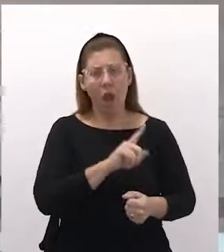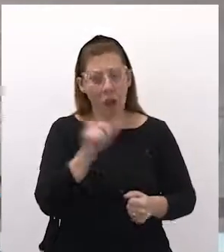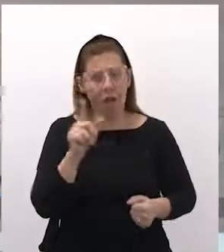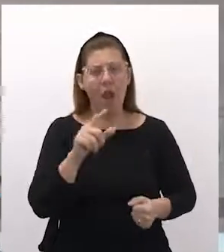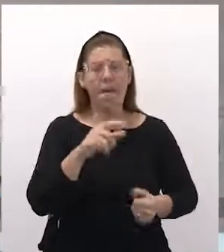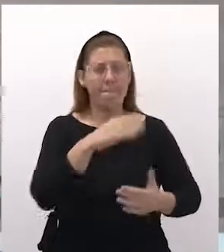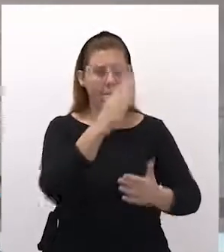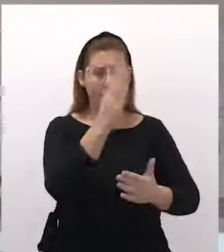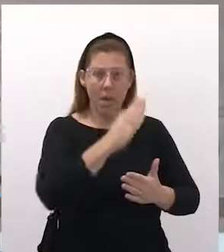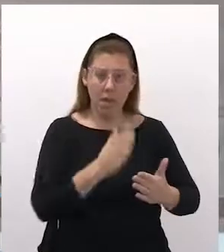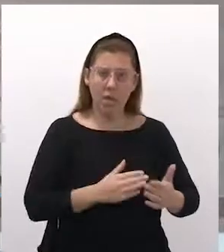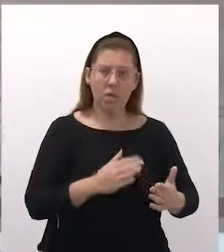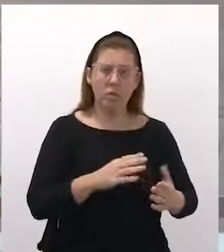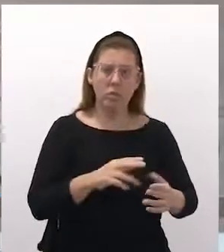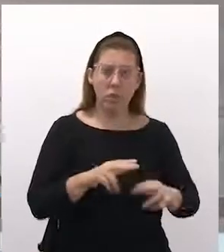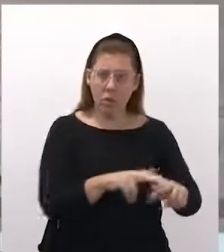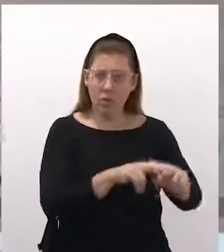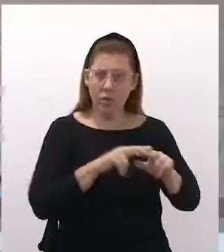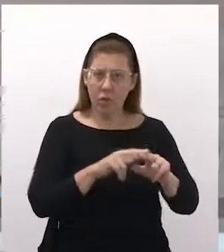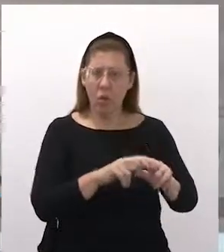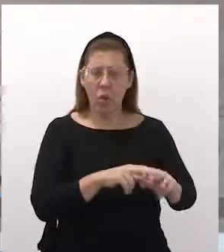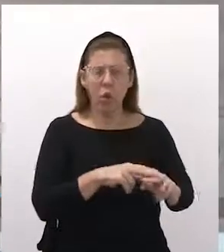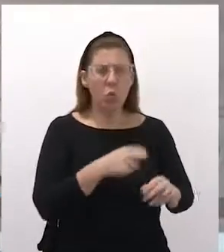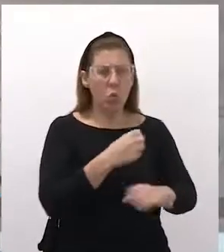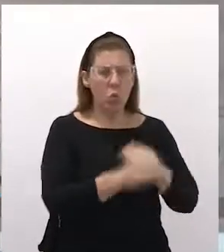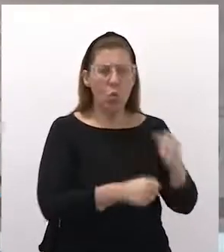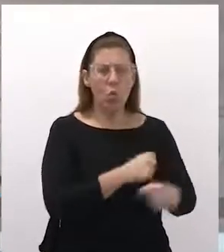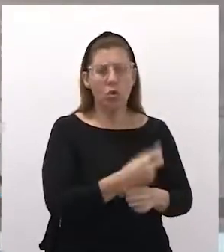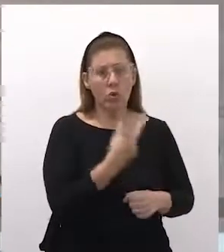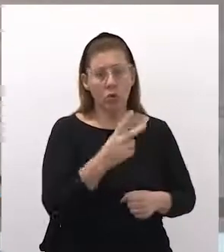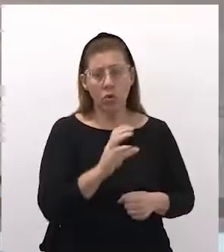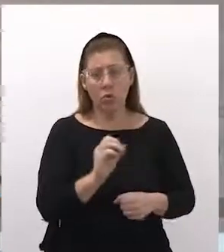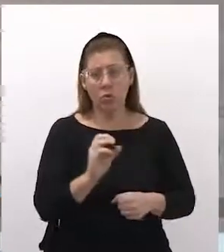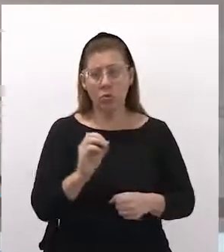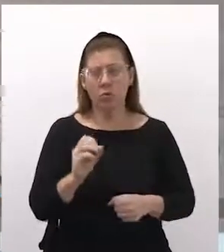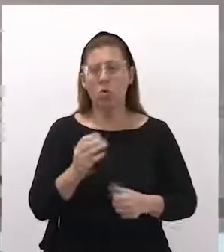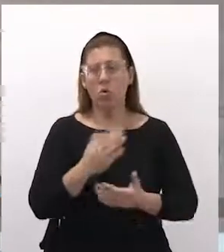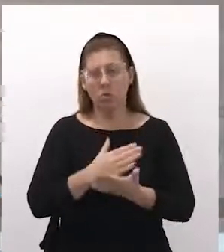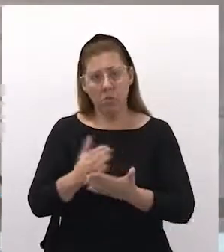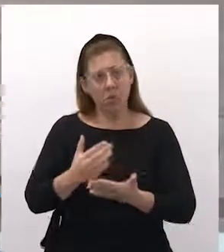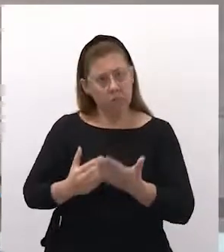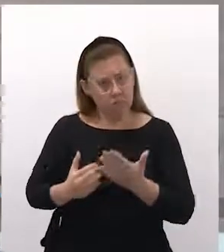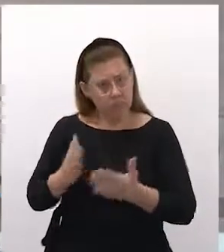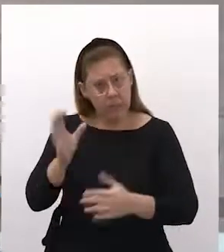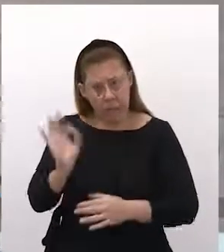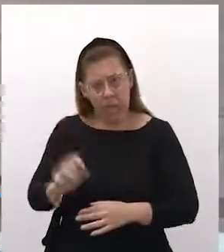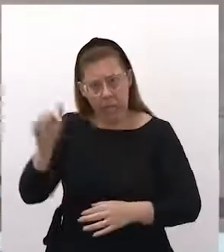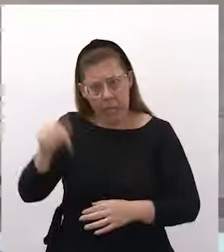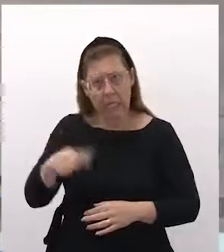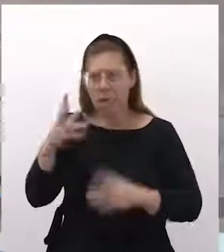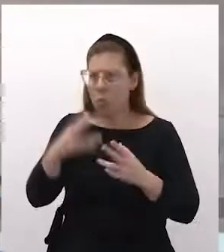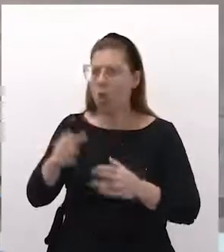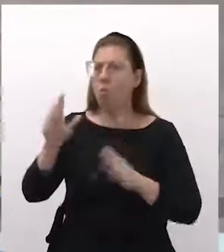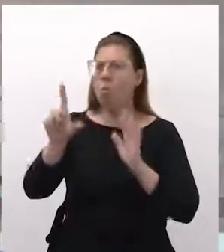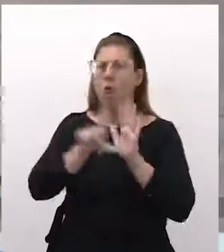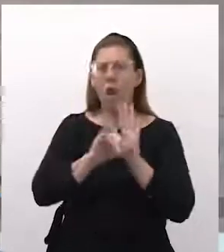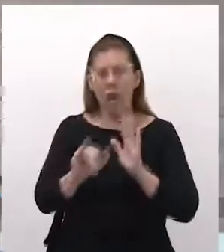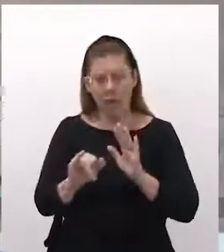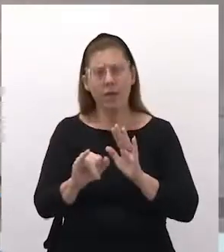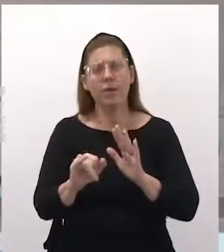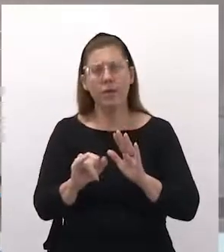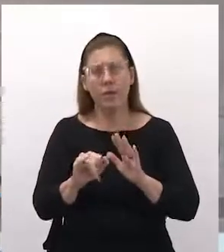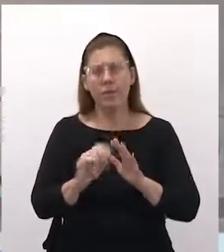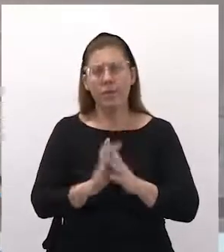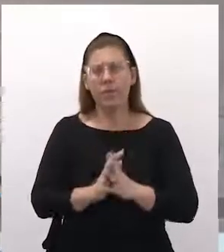gente chama, em 2000, passou a valer para a gente como se fosse lei. Então, assim, vale,